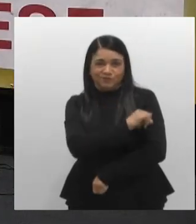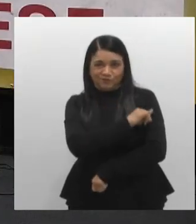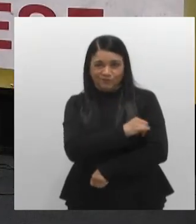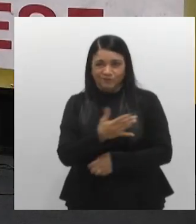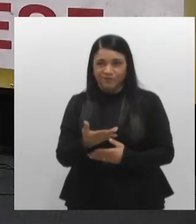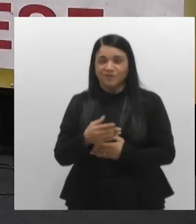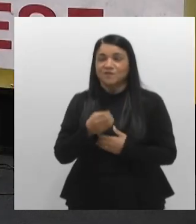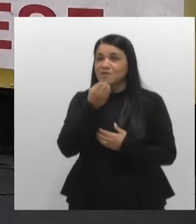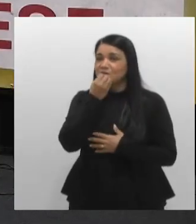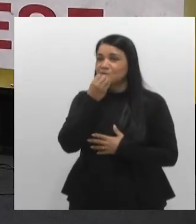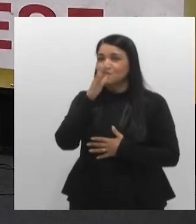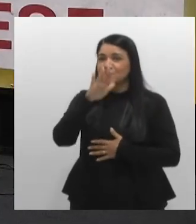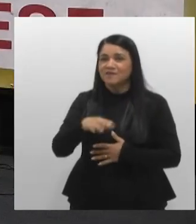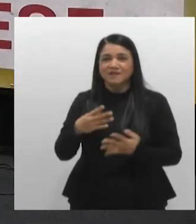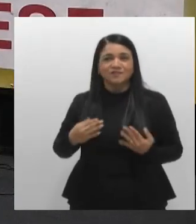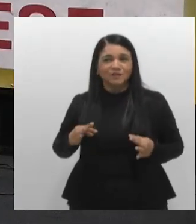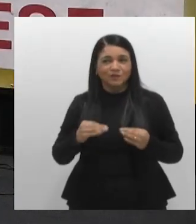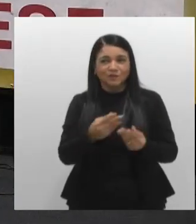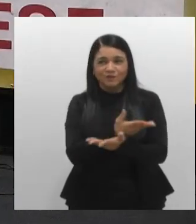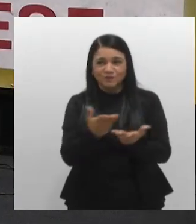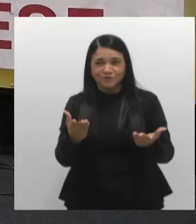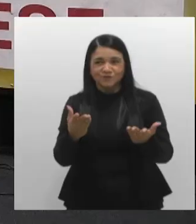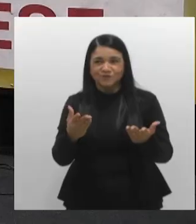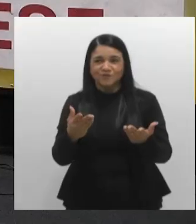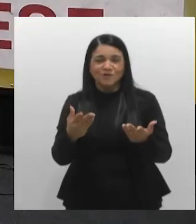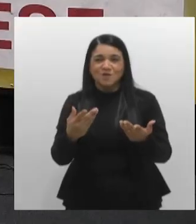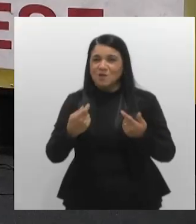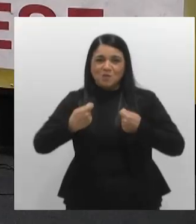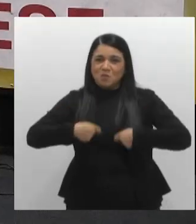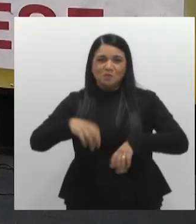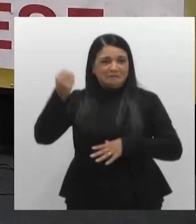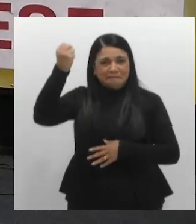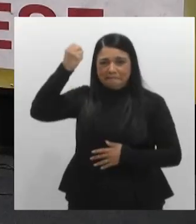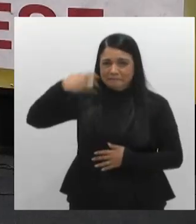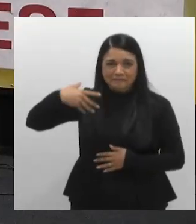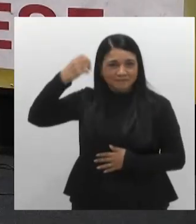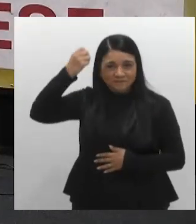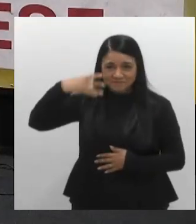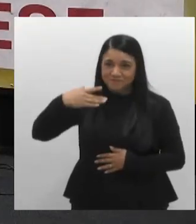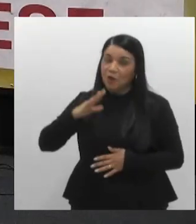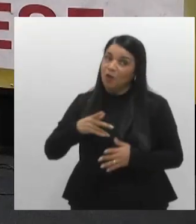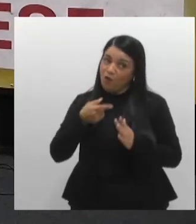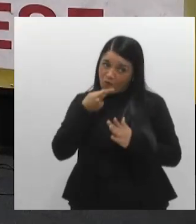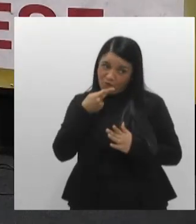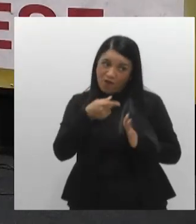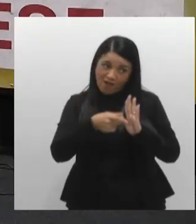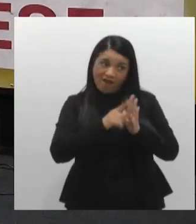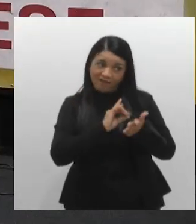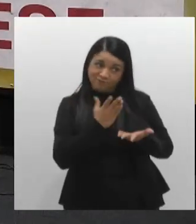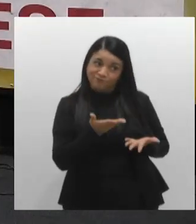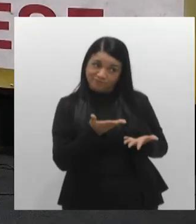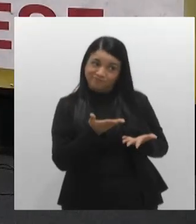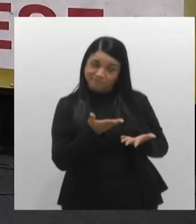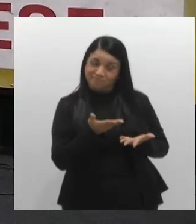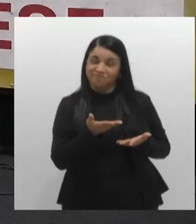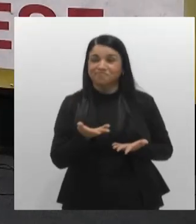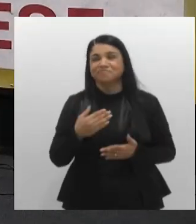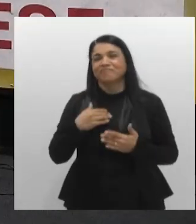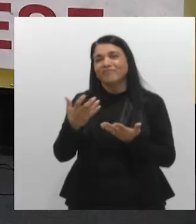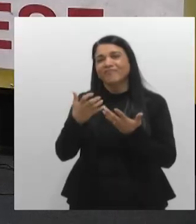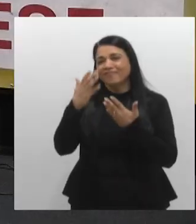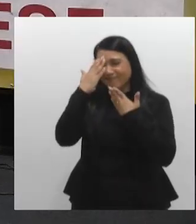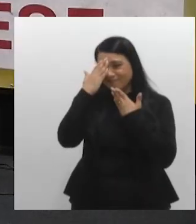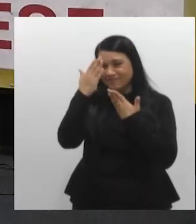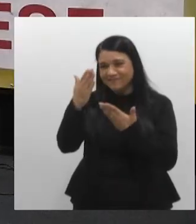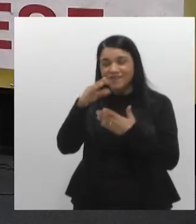boa tarde a todos e a todas. Não preciso fazer minha autodescrição. Eu falei. Eu quero agradecer muito